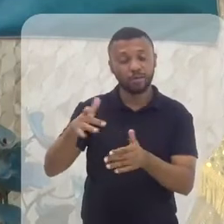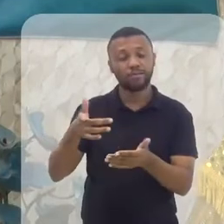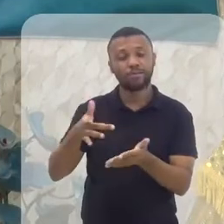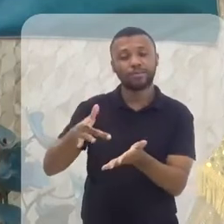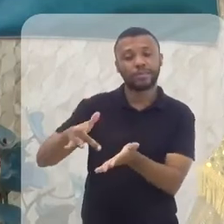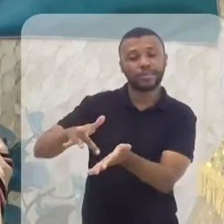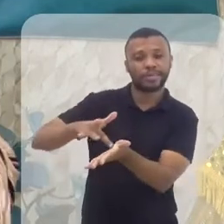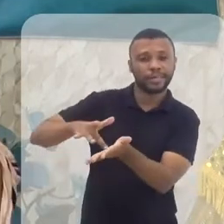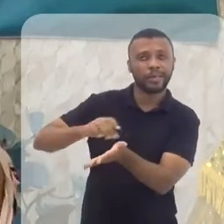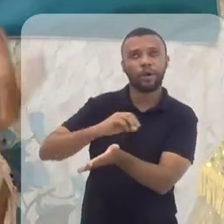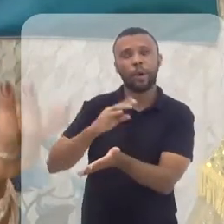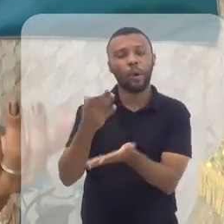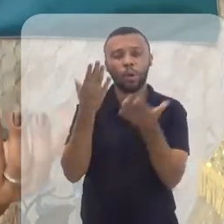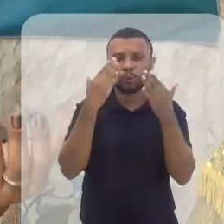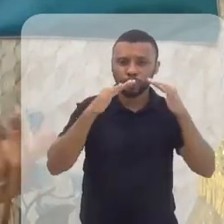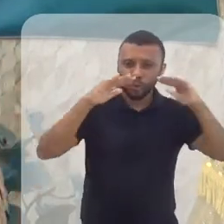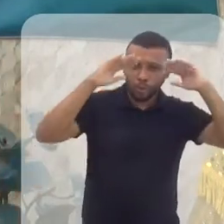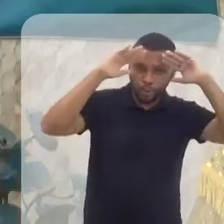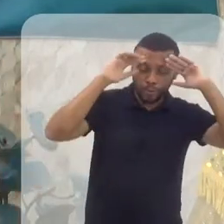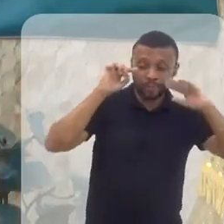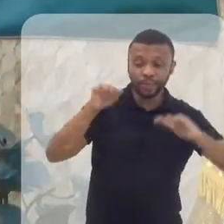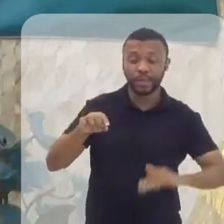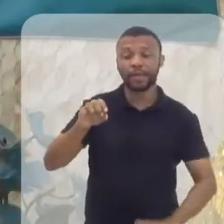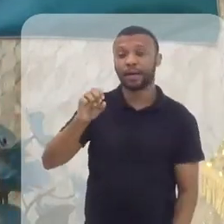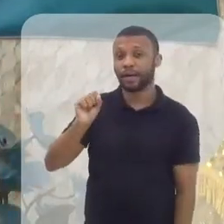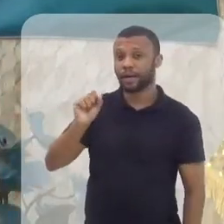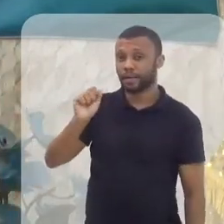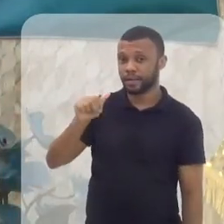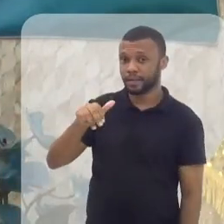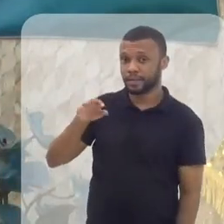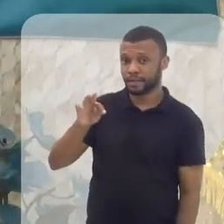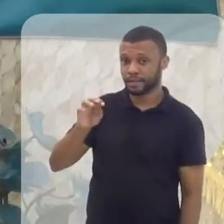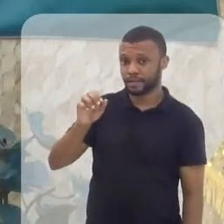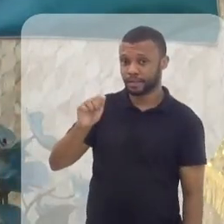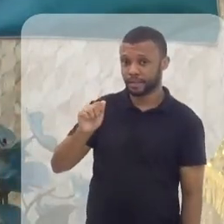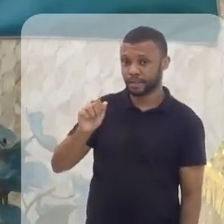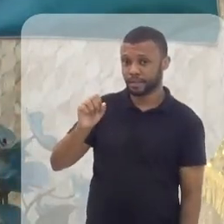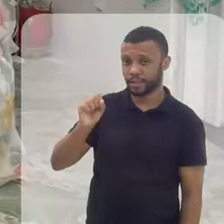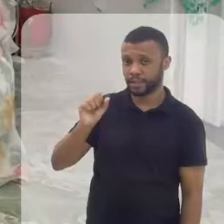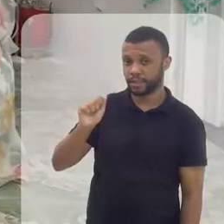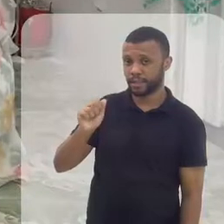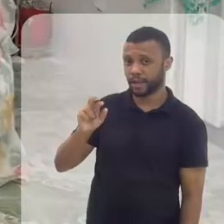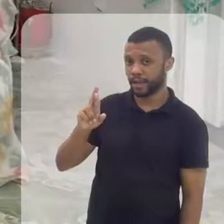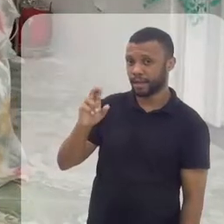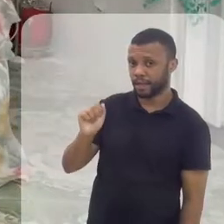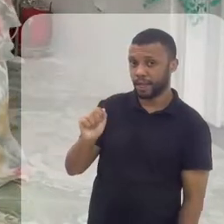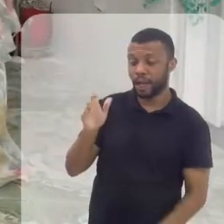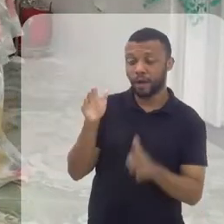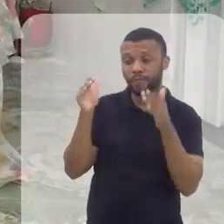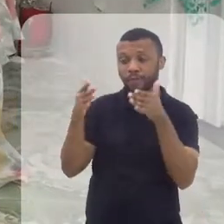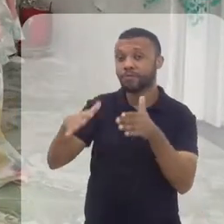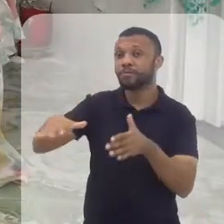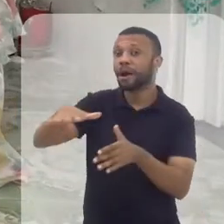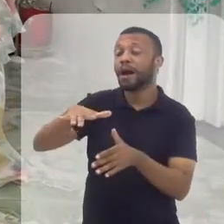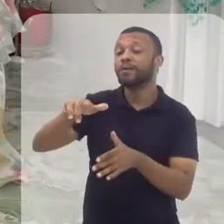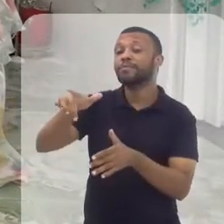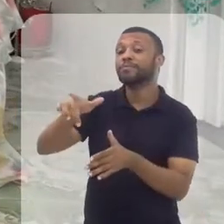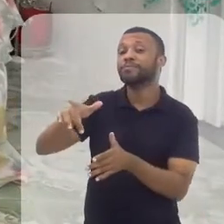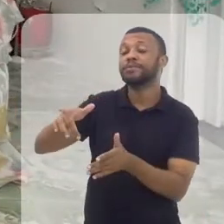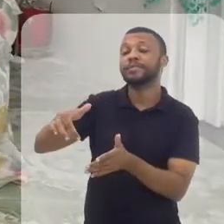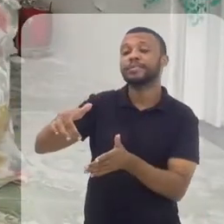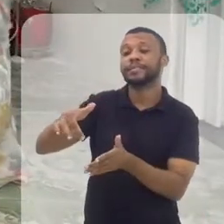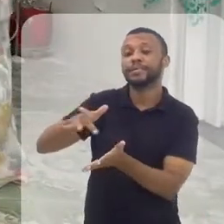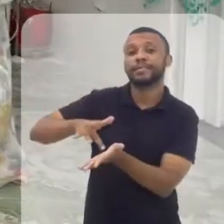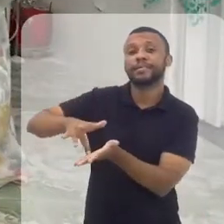parte cigana ou ele é da parte dos orixás? Esse é o lago de Santa Sara. Santa Sara. Então é o lado cigano.